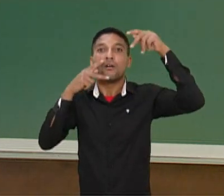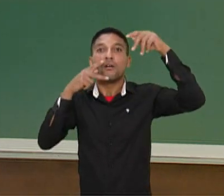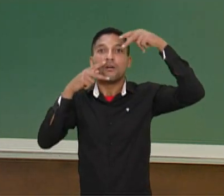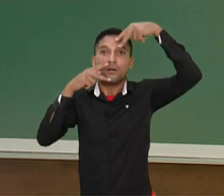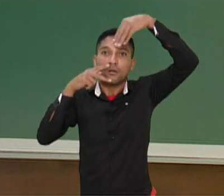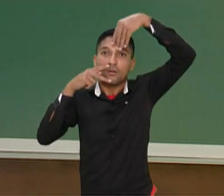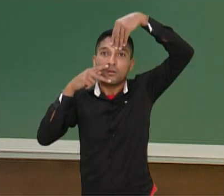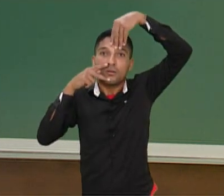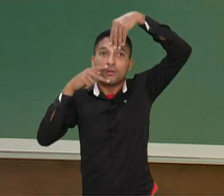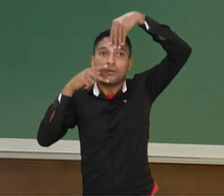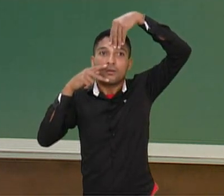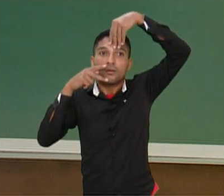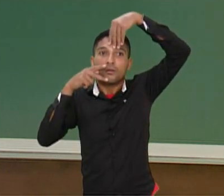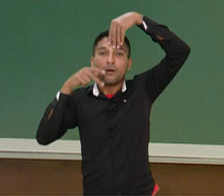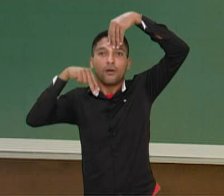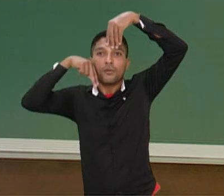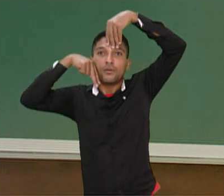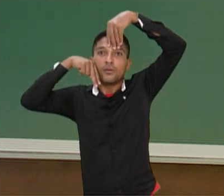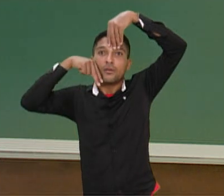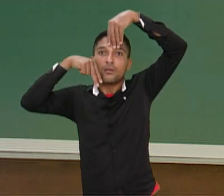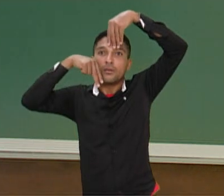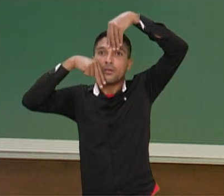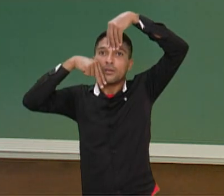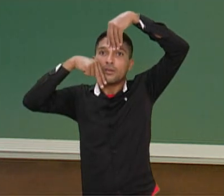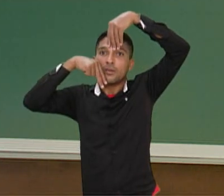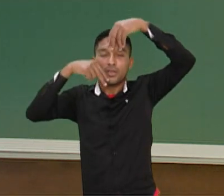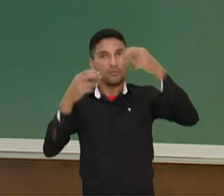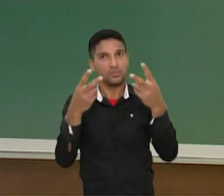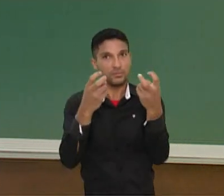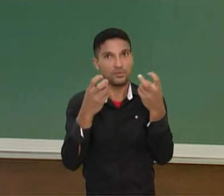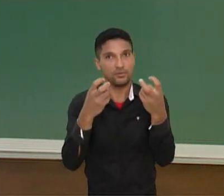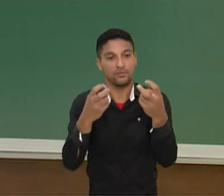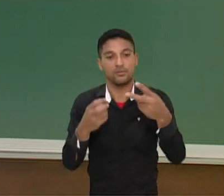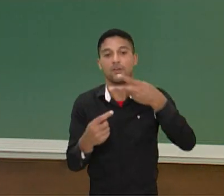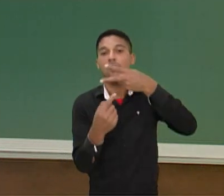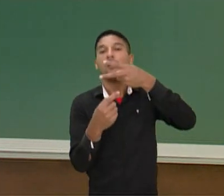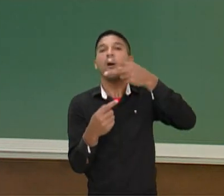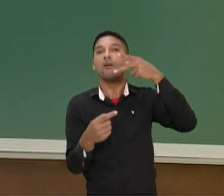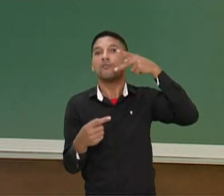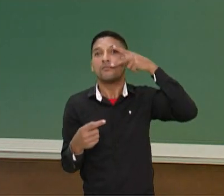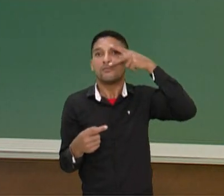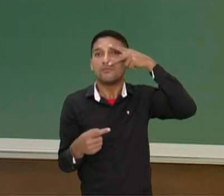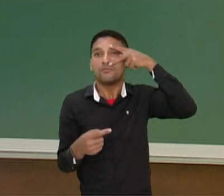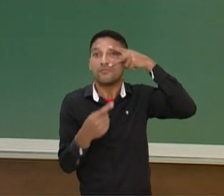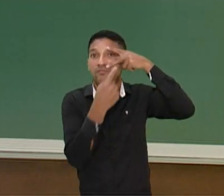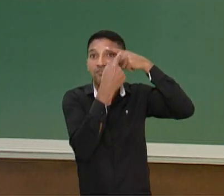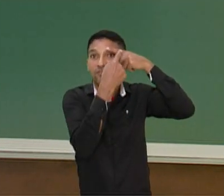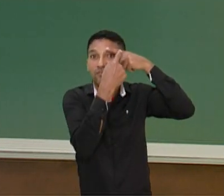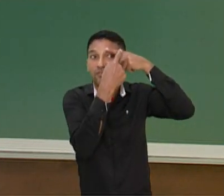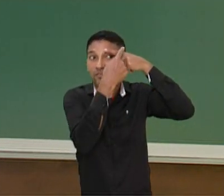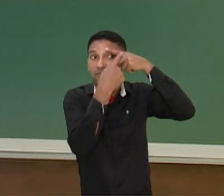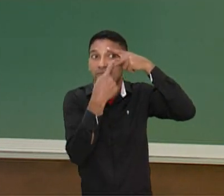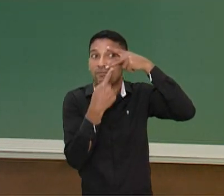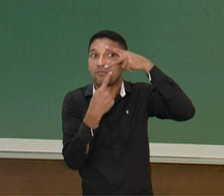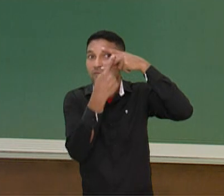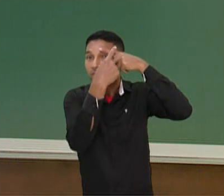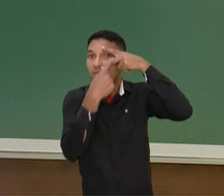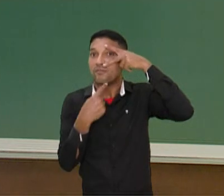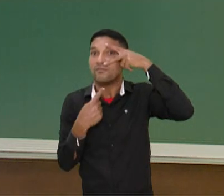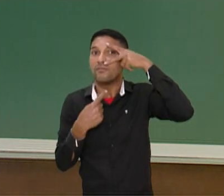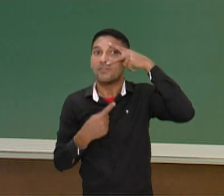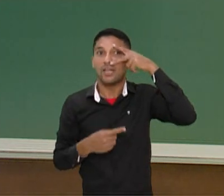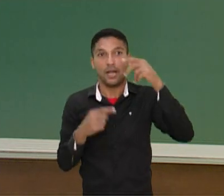Sabe essas pontas assim? É não convexo. Esses que são mais certinhos, eles